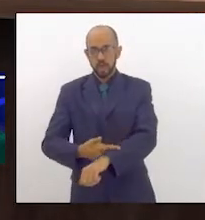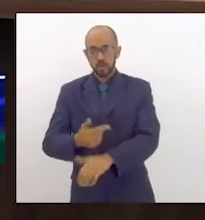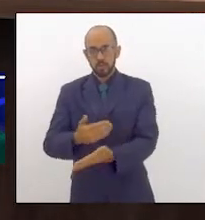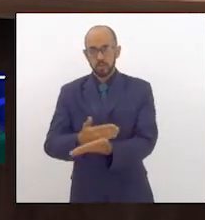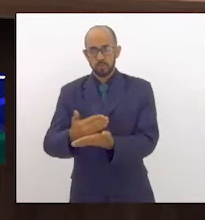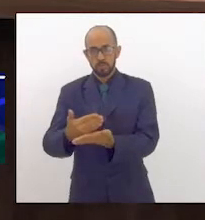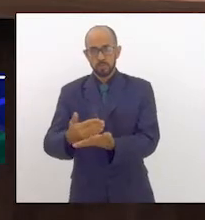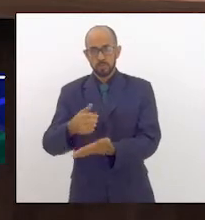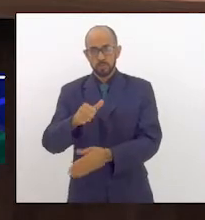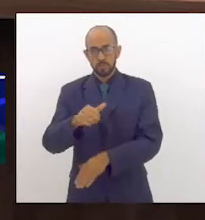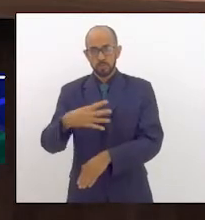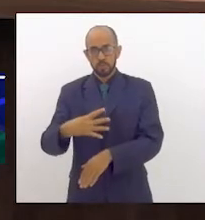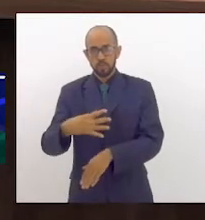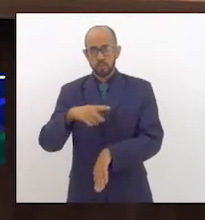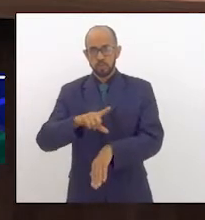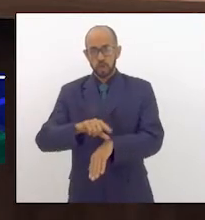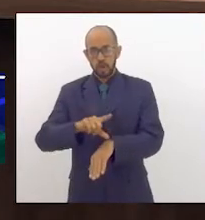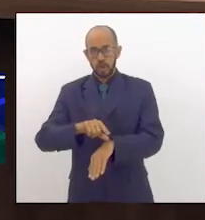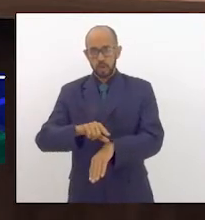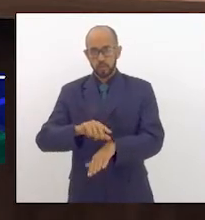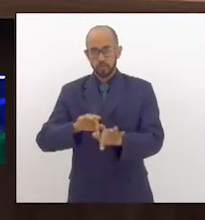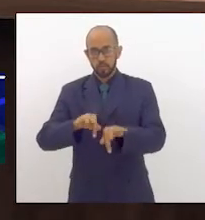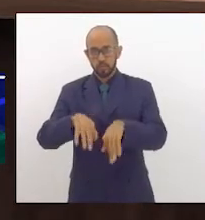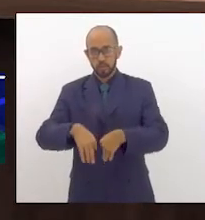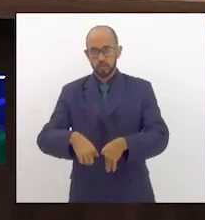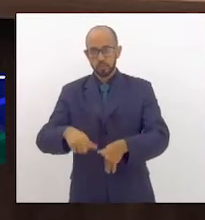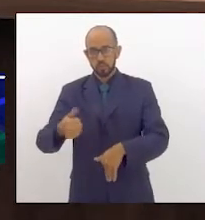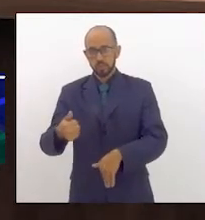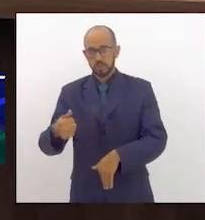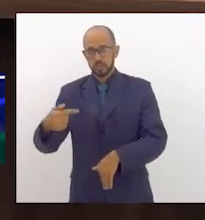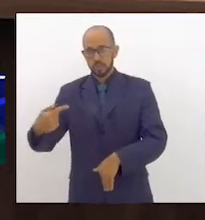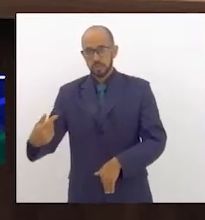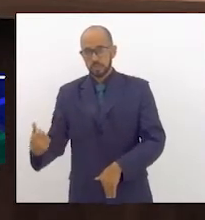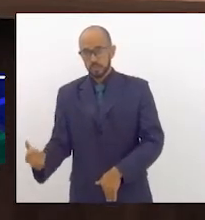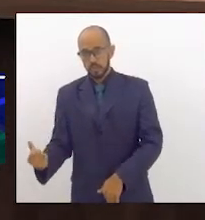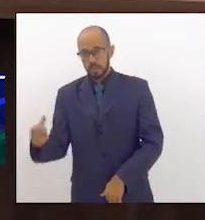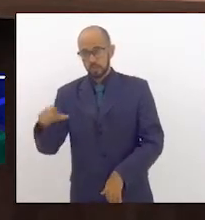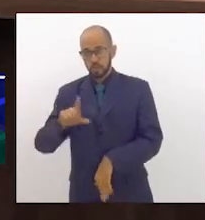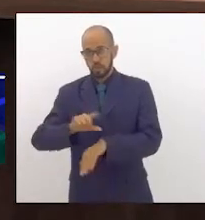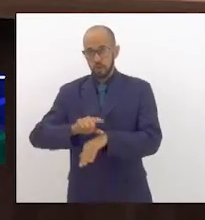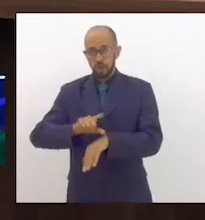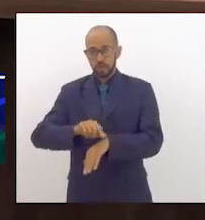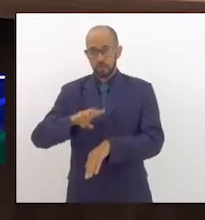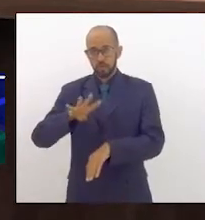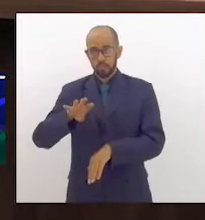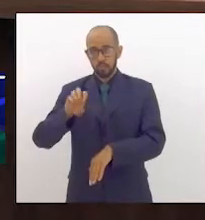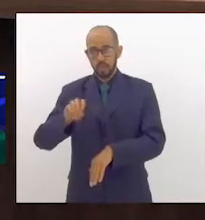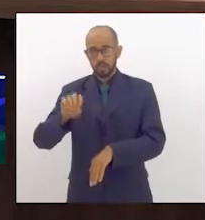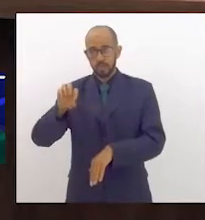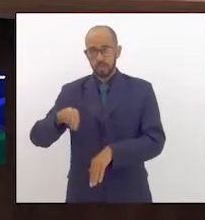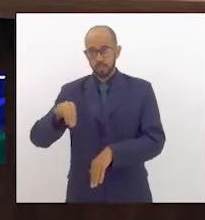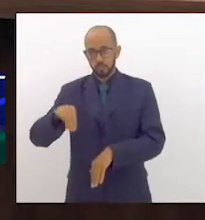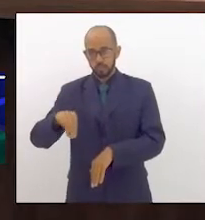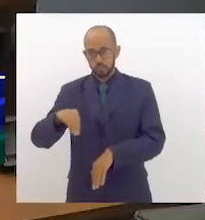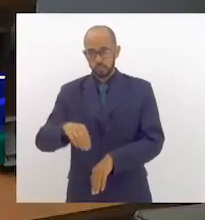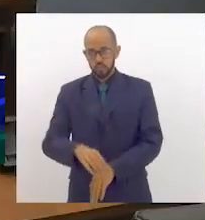iniciada às 14horas encerrou-se às 16:40